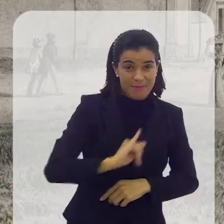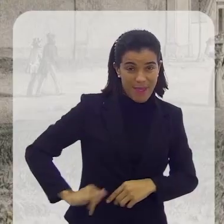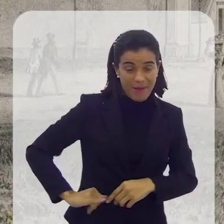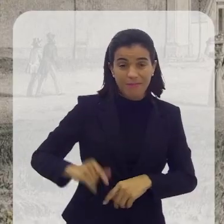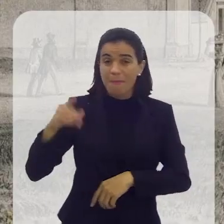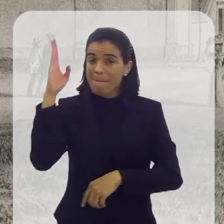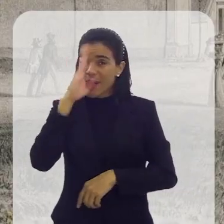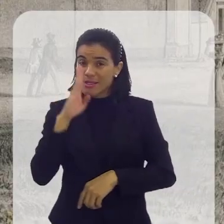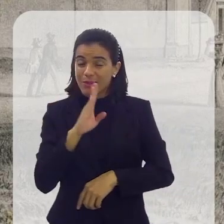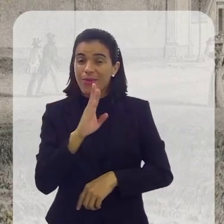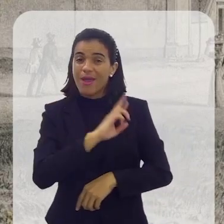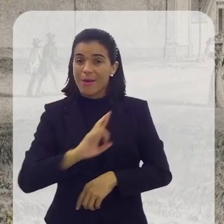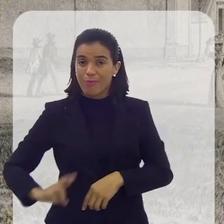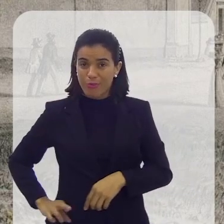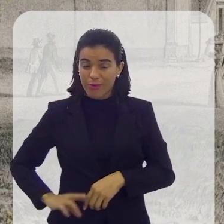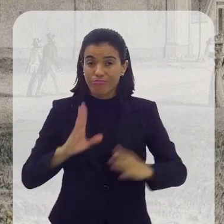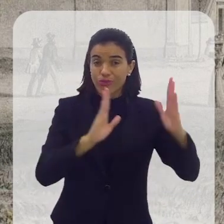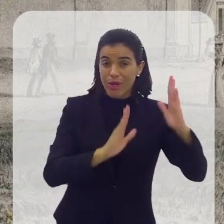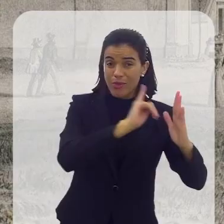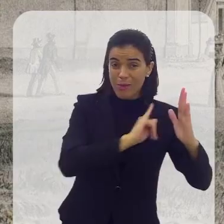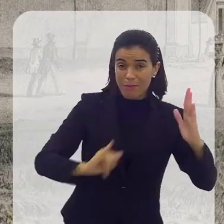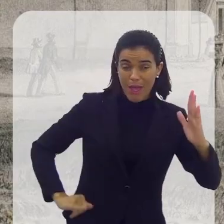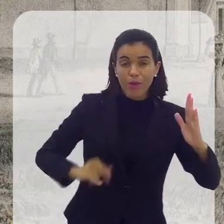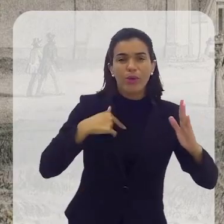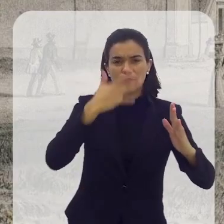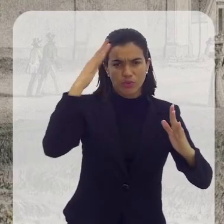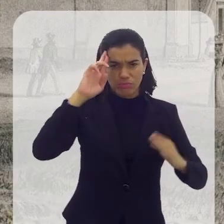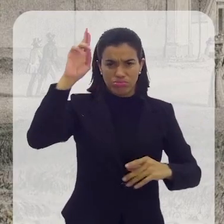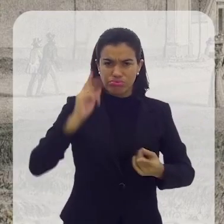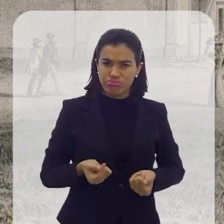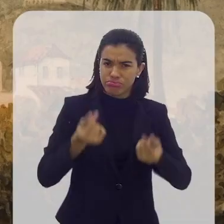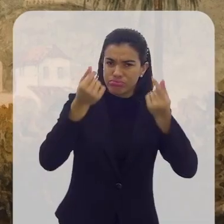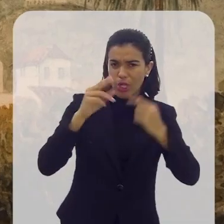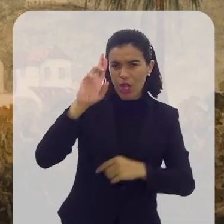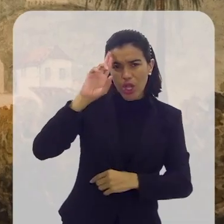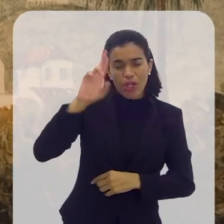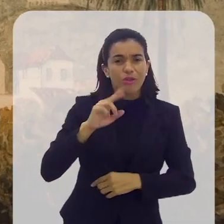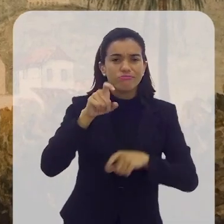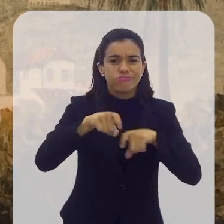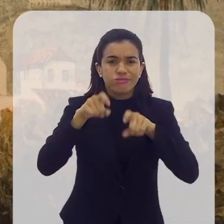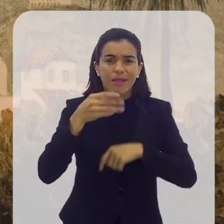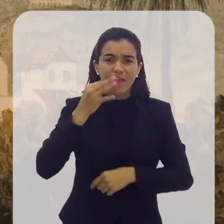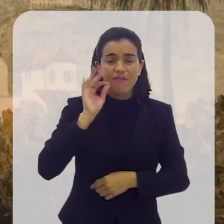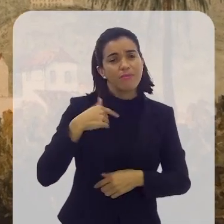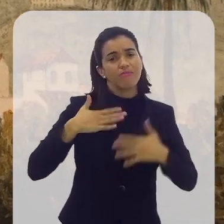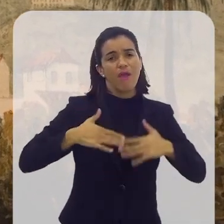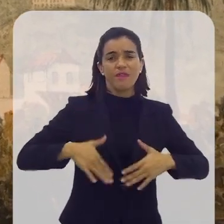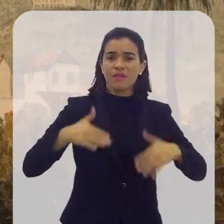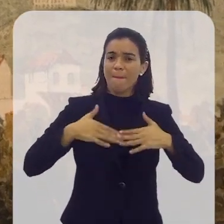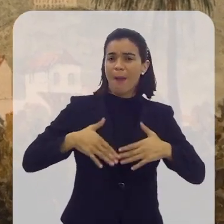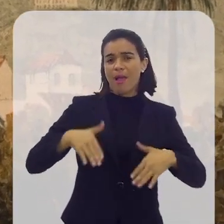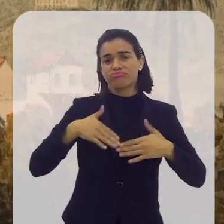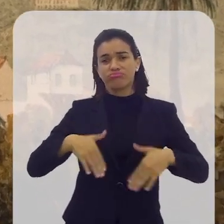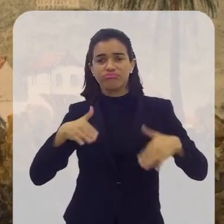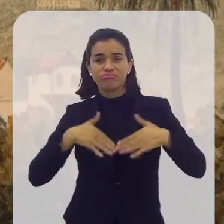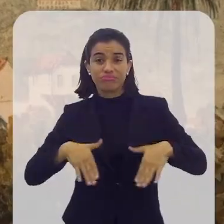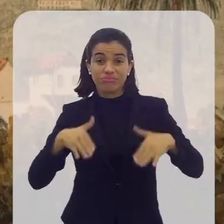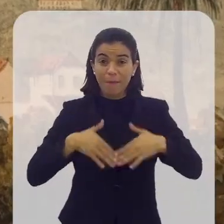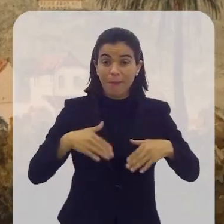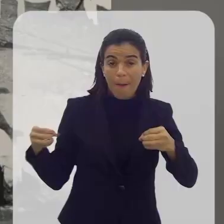Foi durante o Império que se tornou um bairro nobre, quando os barões do café estabeleceram suas residências aqui para desfrutar de uma vida mais cosmopolita na